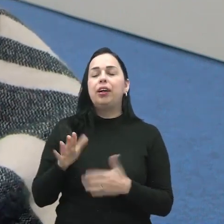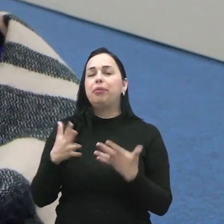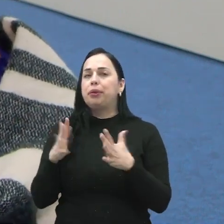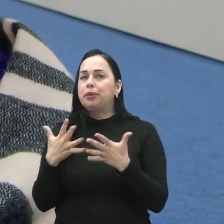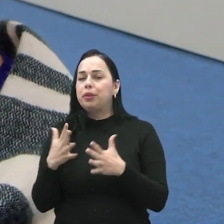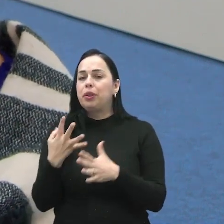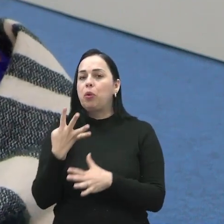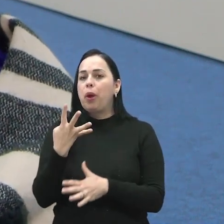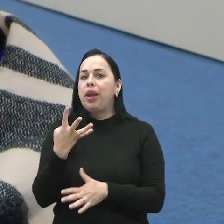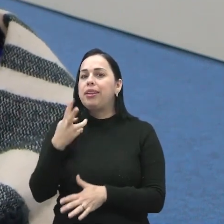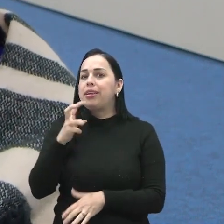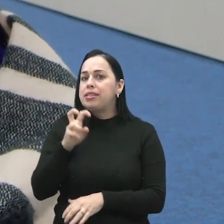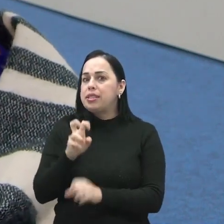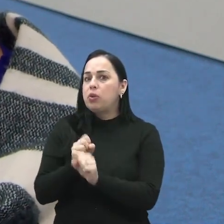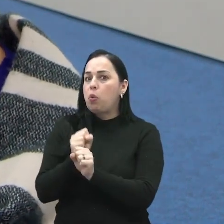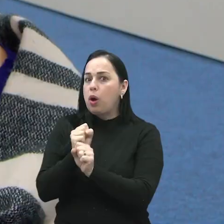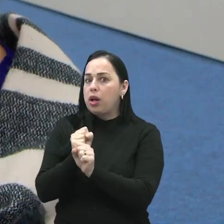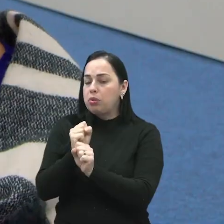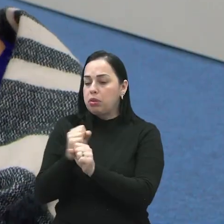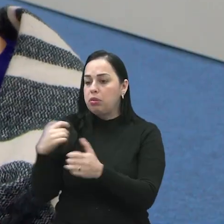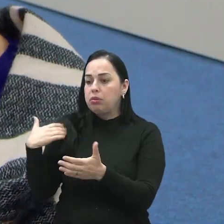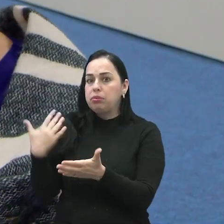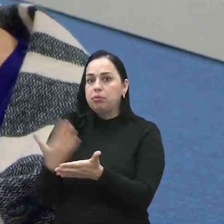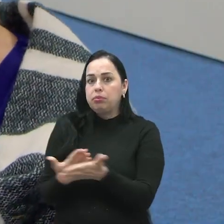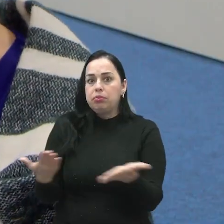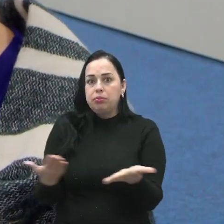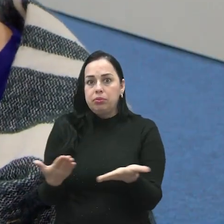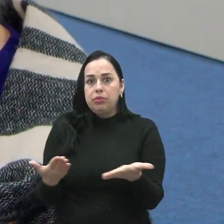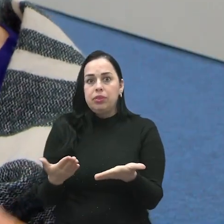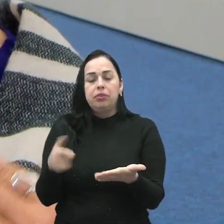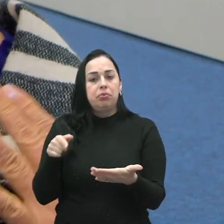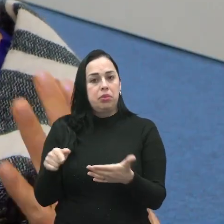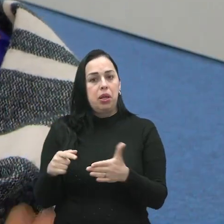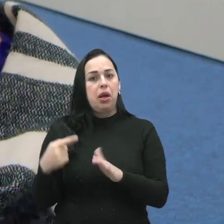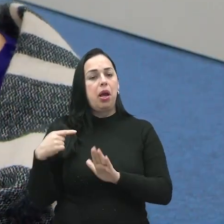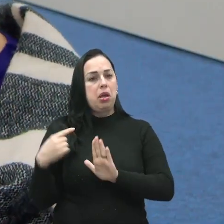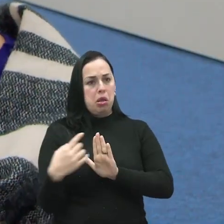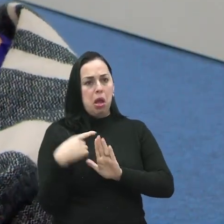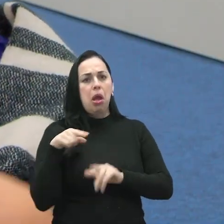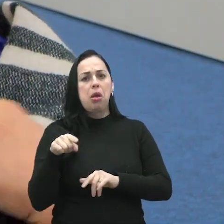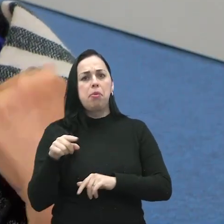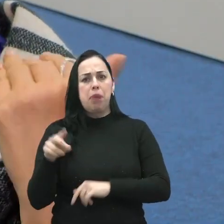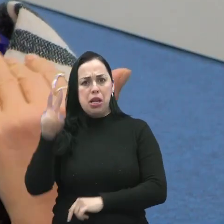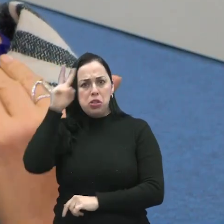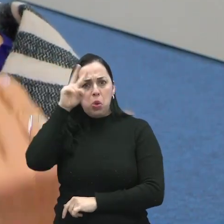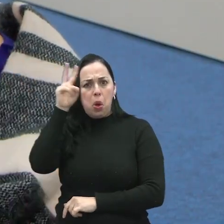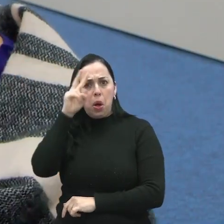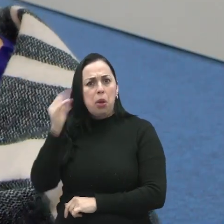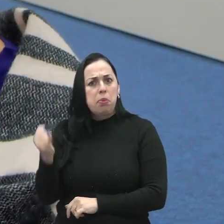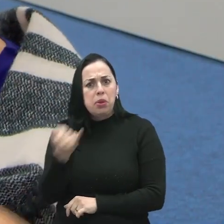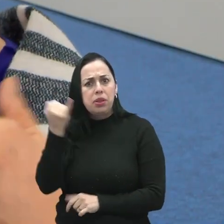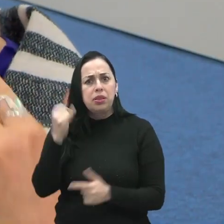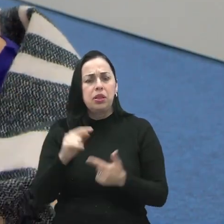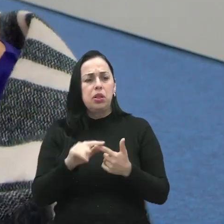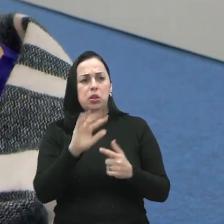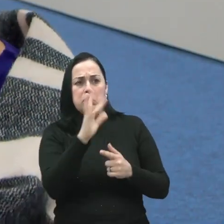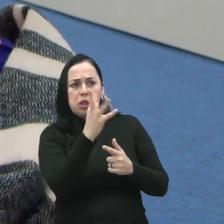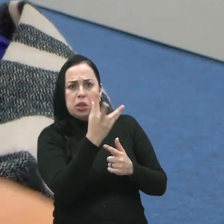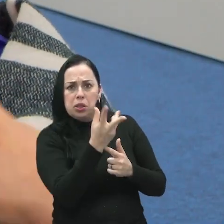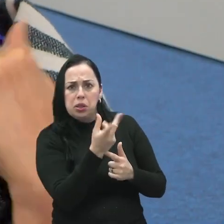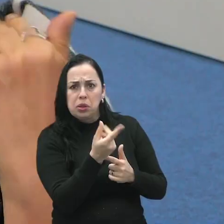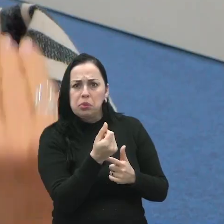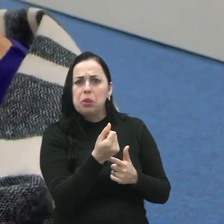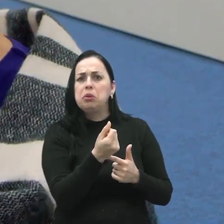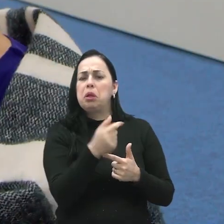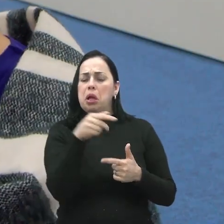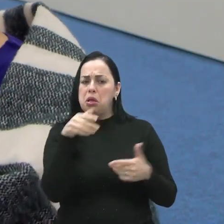completar 45 anos esse ano. E tem um legado muito grande, são vários artistas que passam aqui